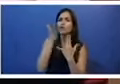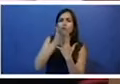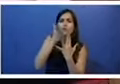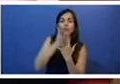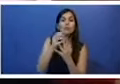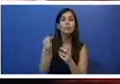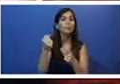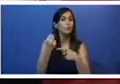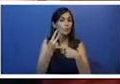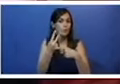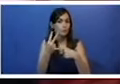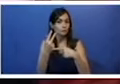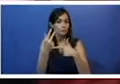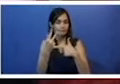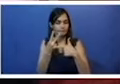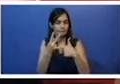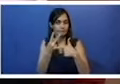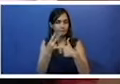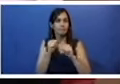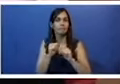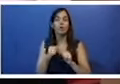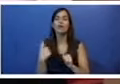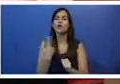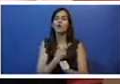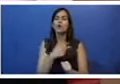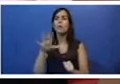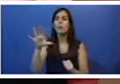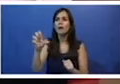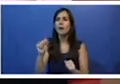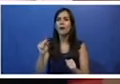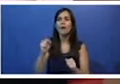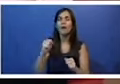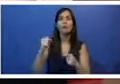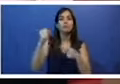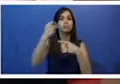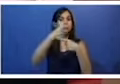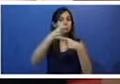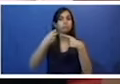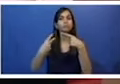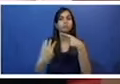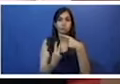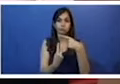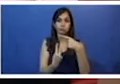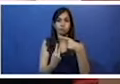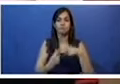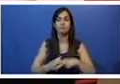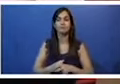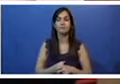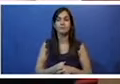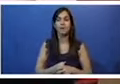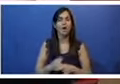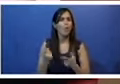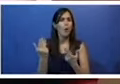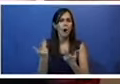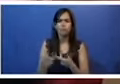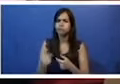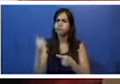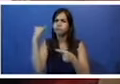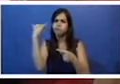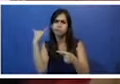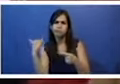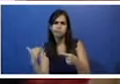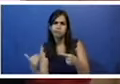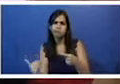dois embaixo peguei uma parte vai em cima numerador e denominador vocês vão completar